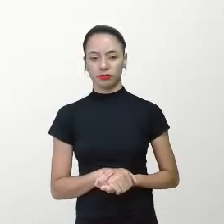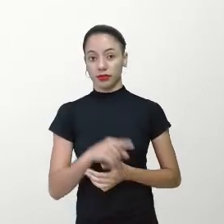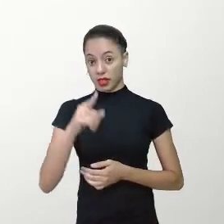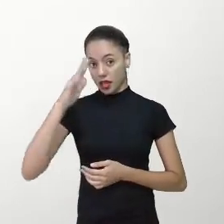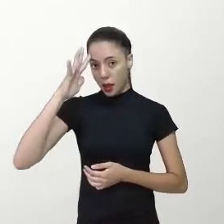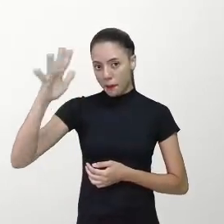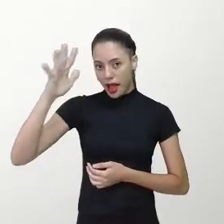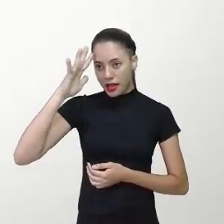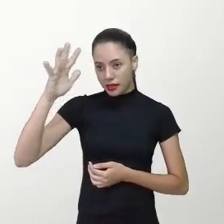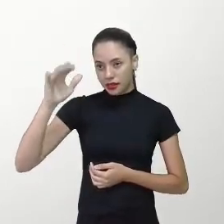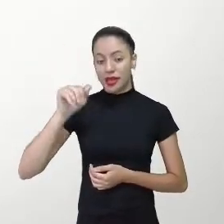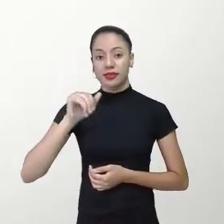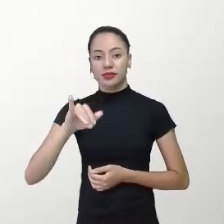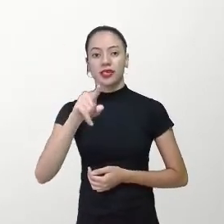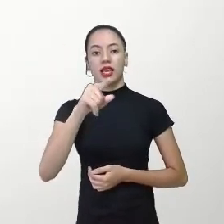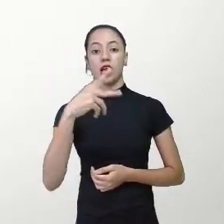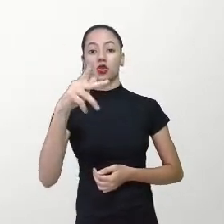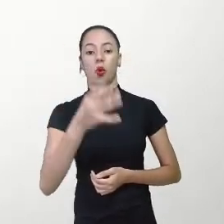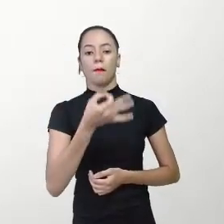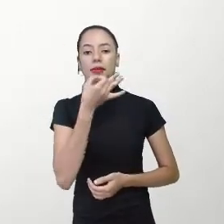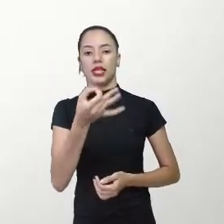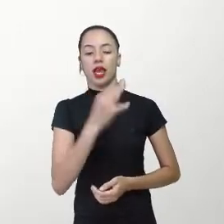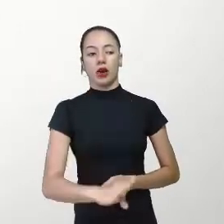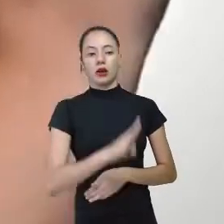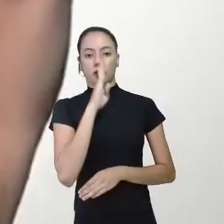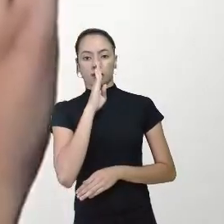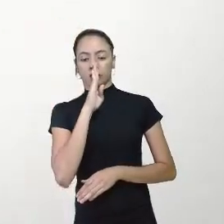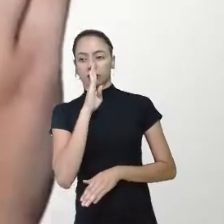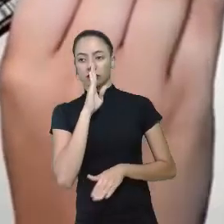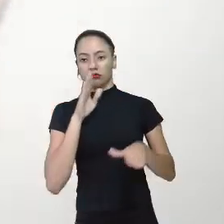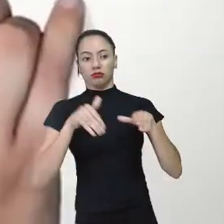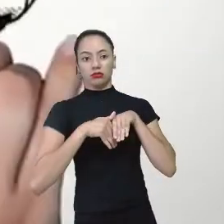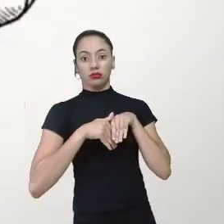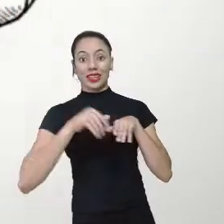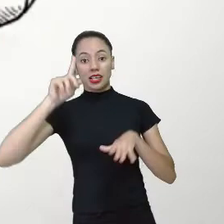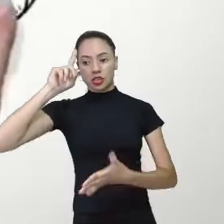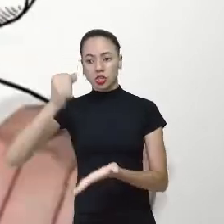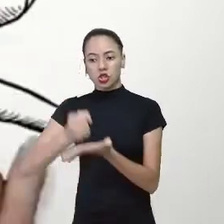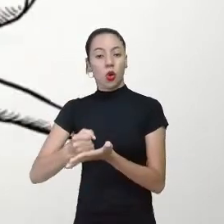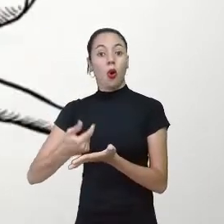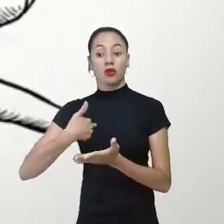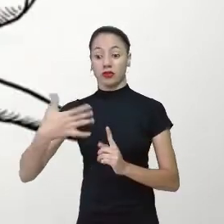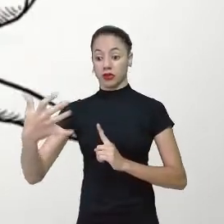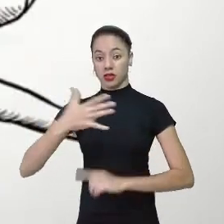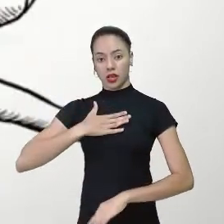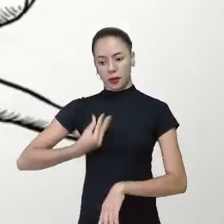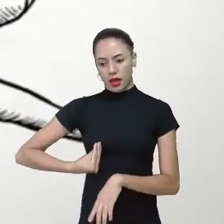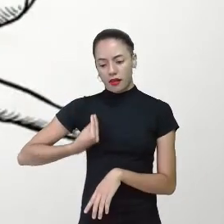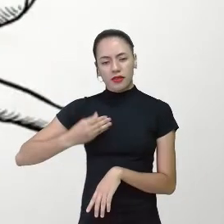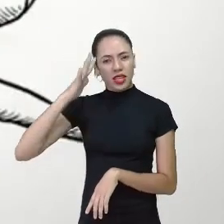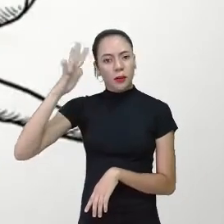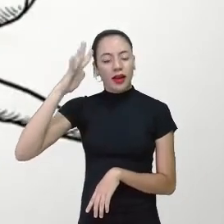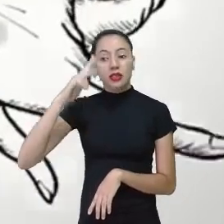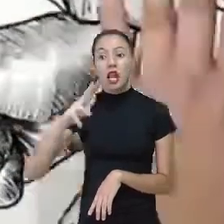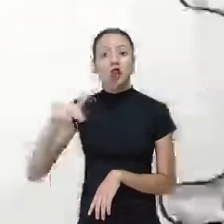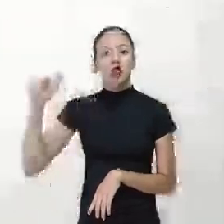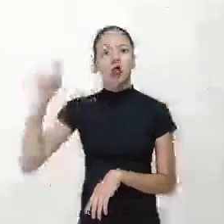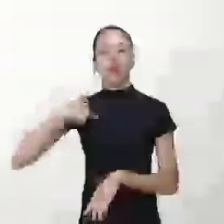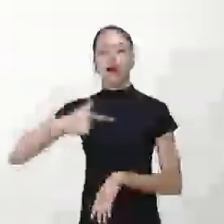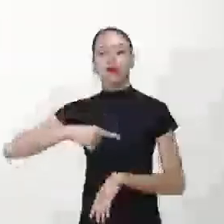Imagine se não escutassem a sua opinião em decisões que afetam sua própria vida. Imagine nunca poder tomar essas